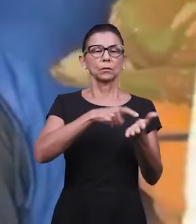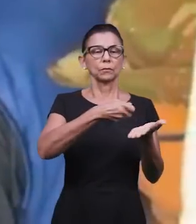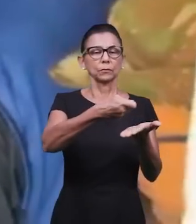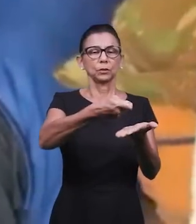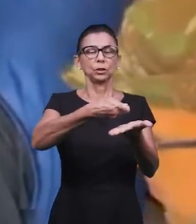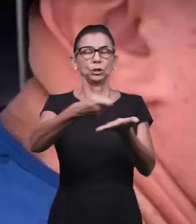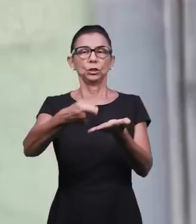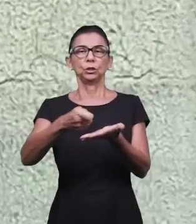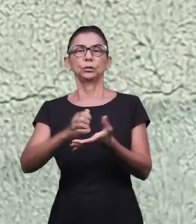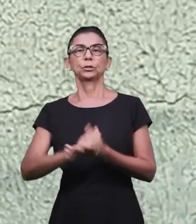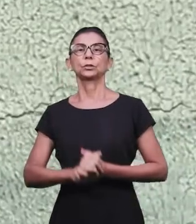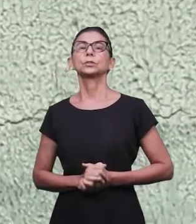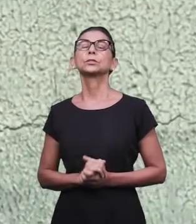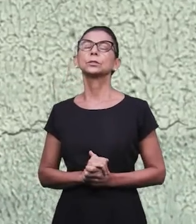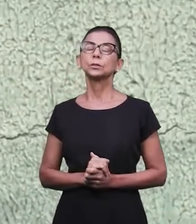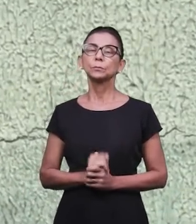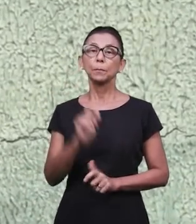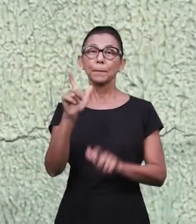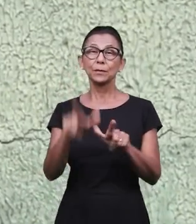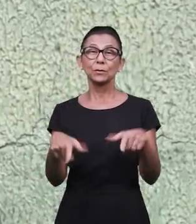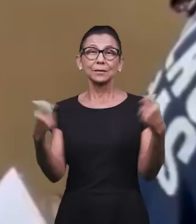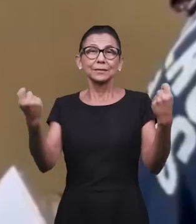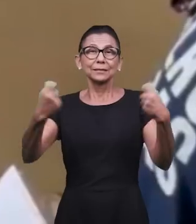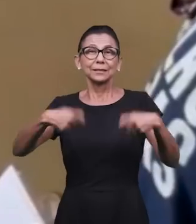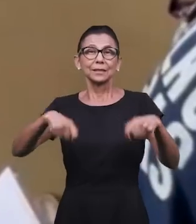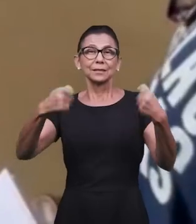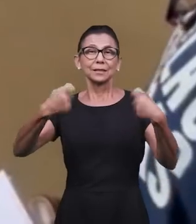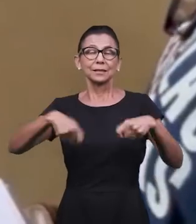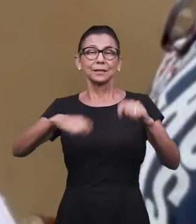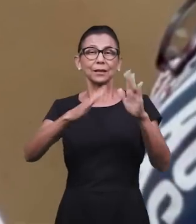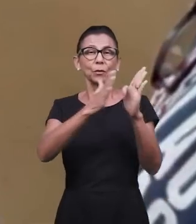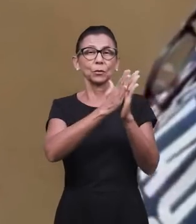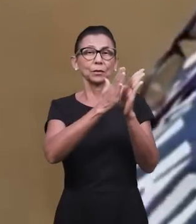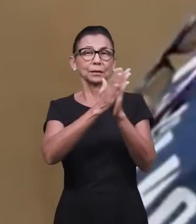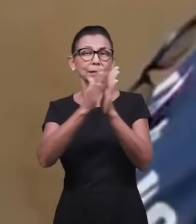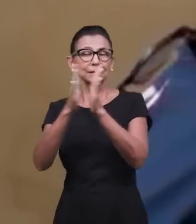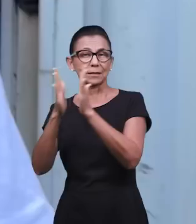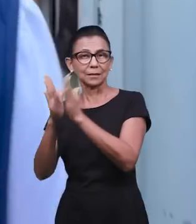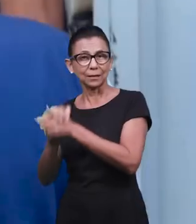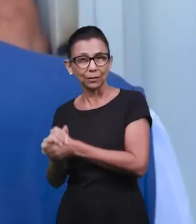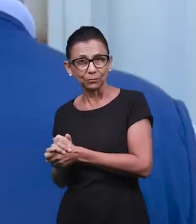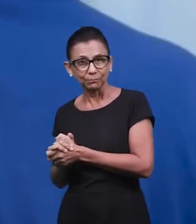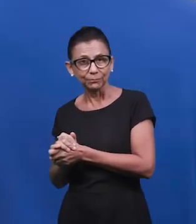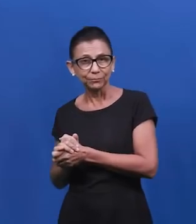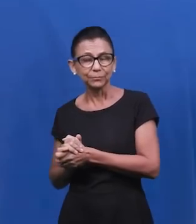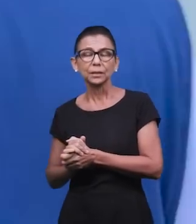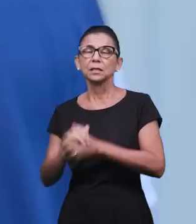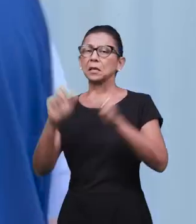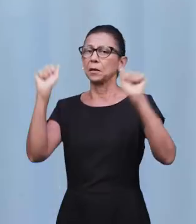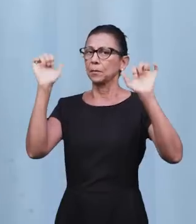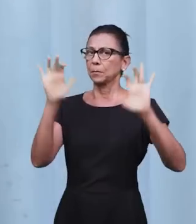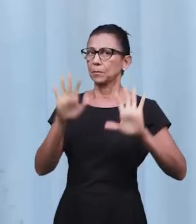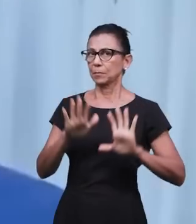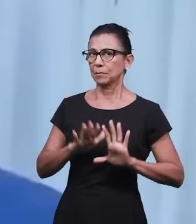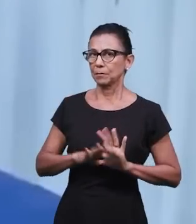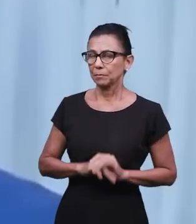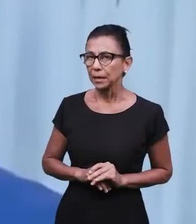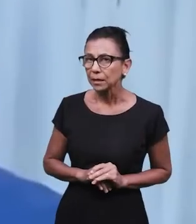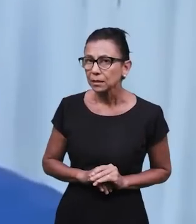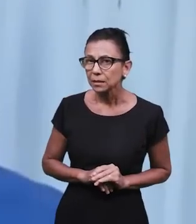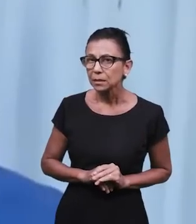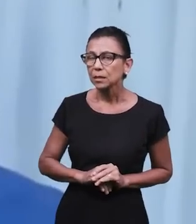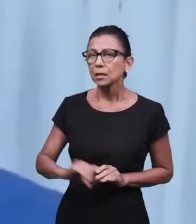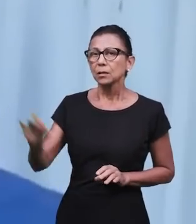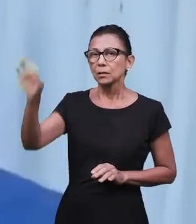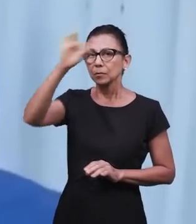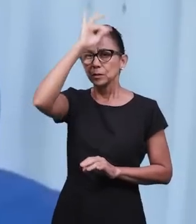convite. Muitas vidas ali necessitadas de oração, suplicaram, pediram uma bênção. E ali